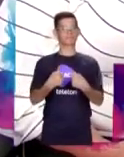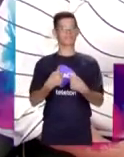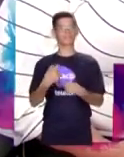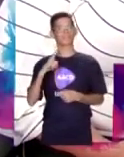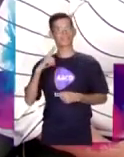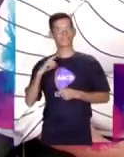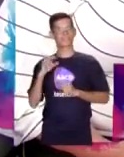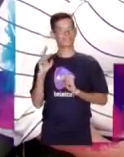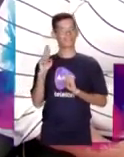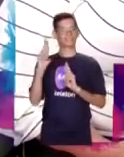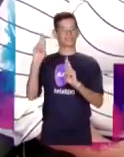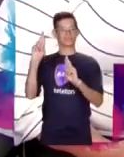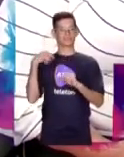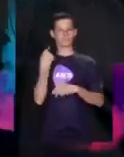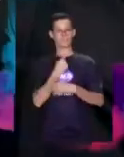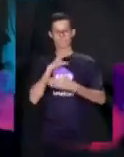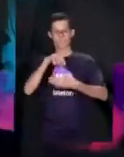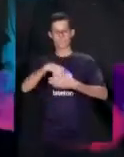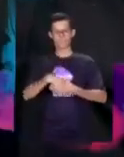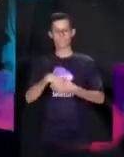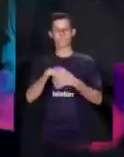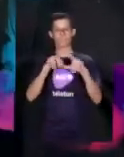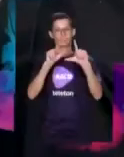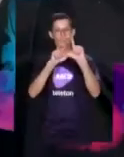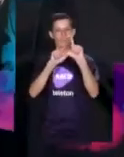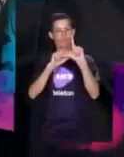esperança que a gente junto aqui no Teleton faz